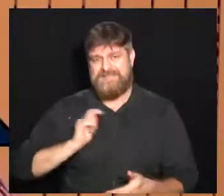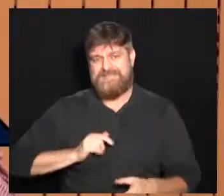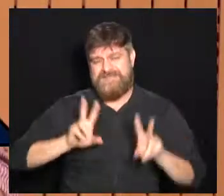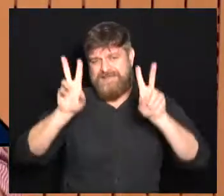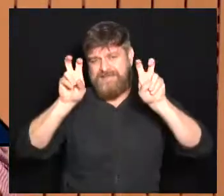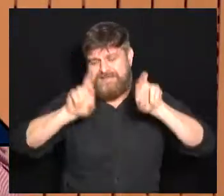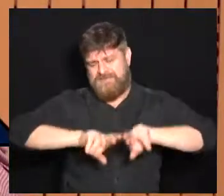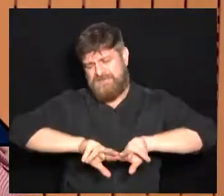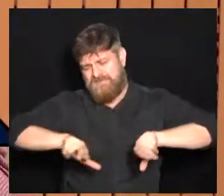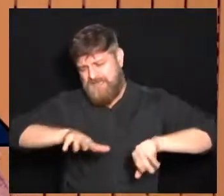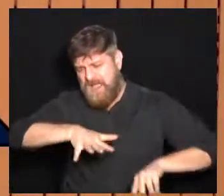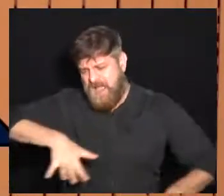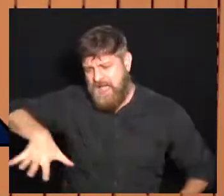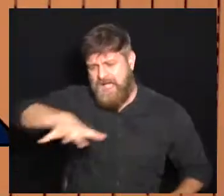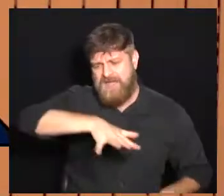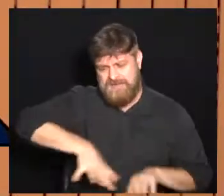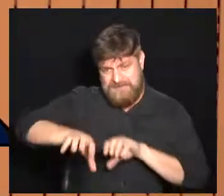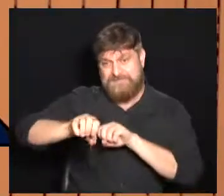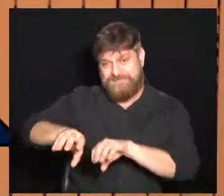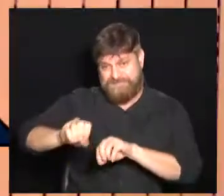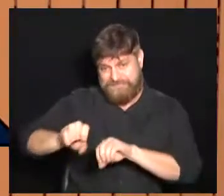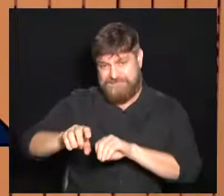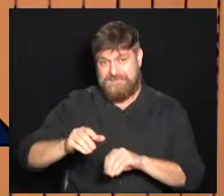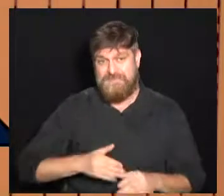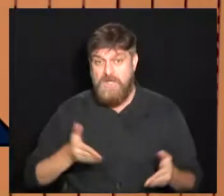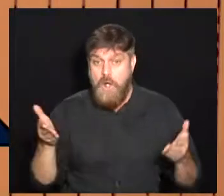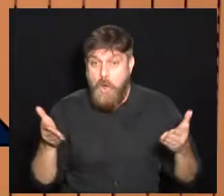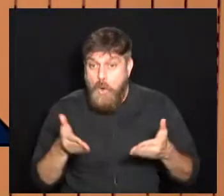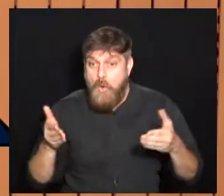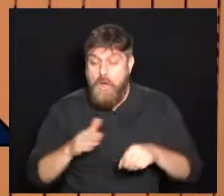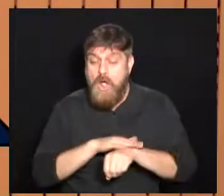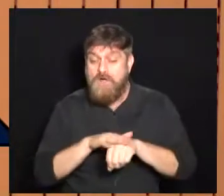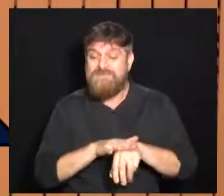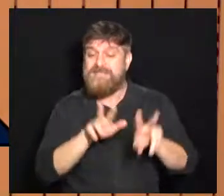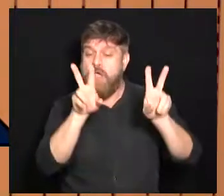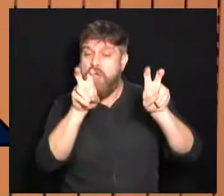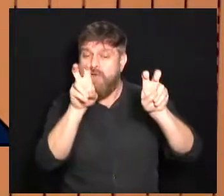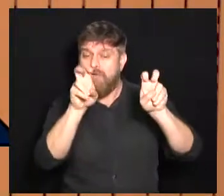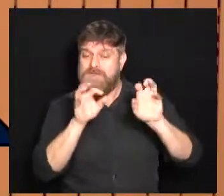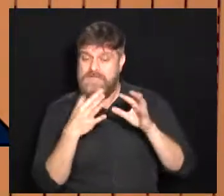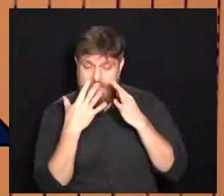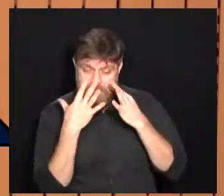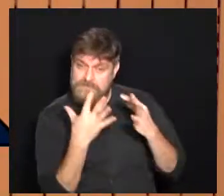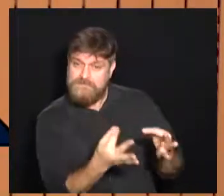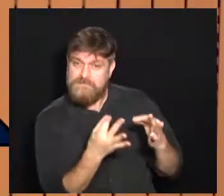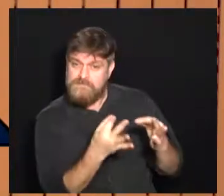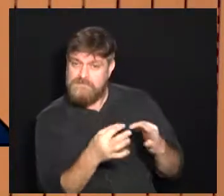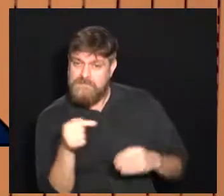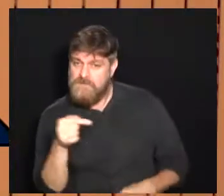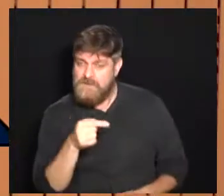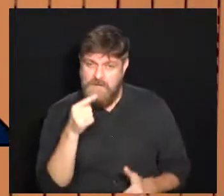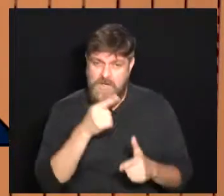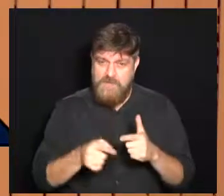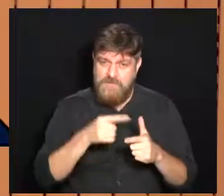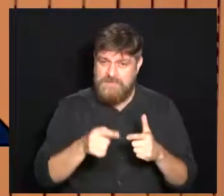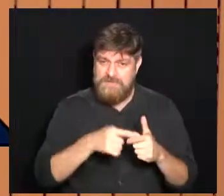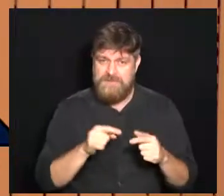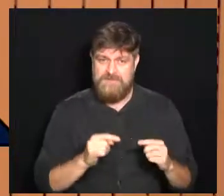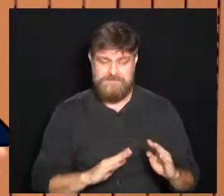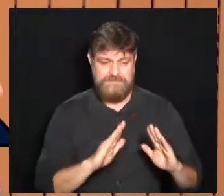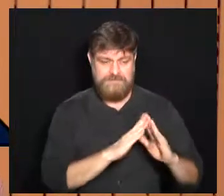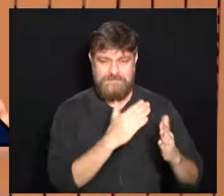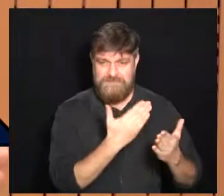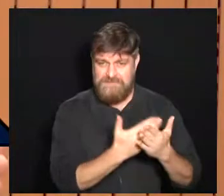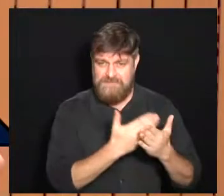na cidade sobre educação, mas hoje nós estamos conversando sobre o problema que ocasionou a